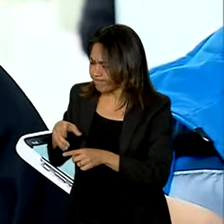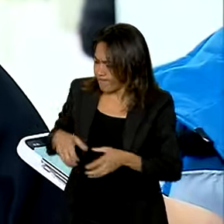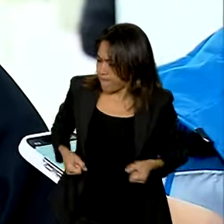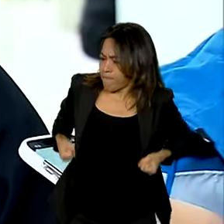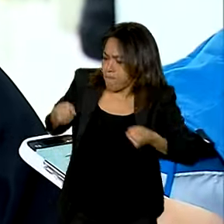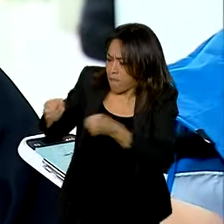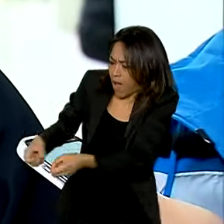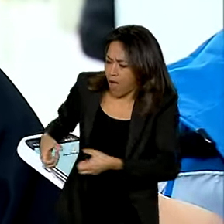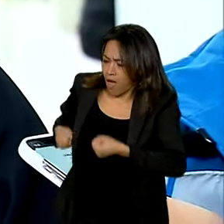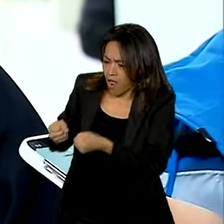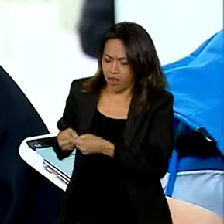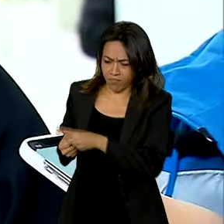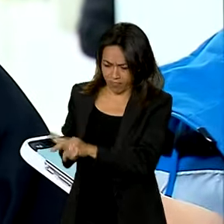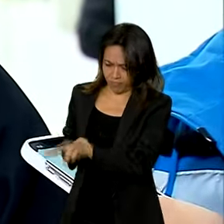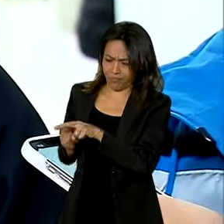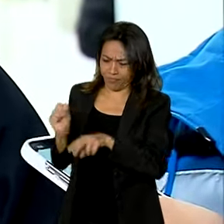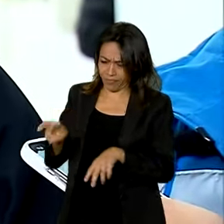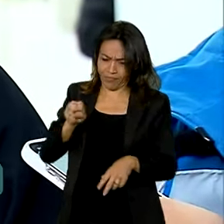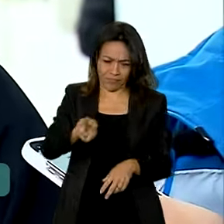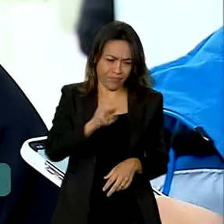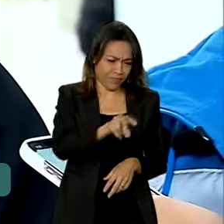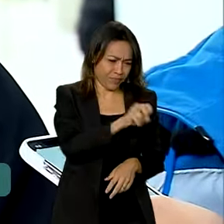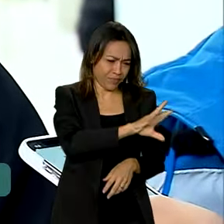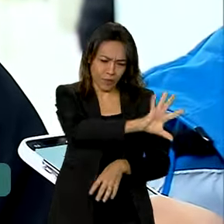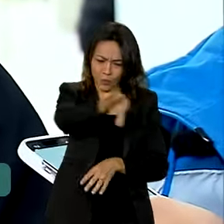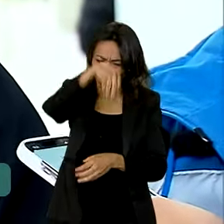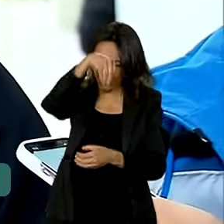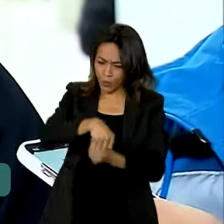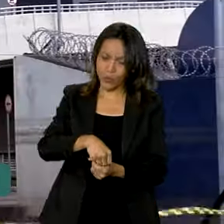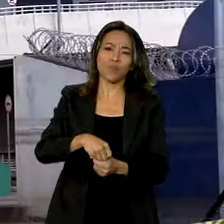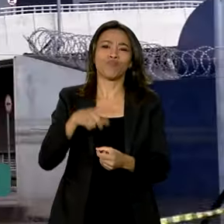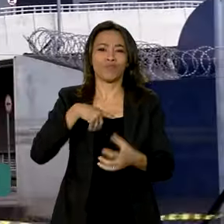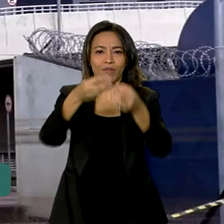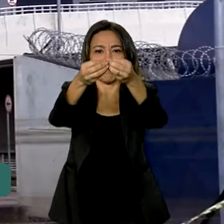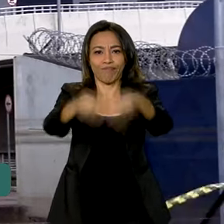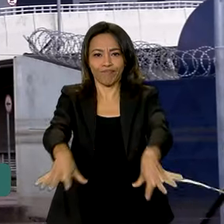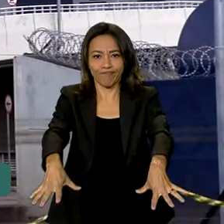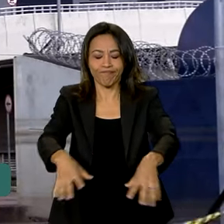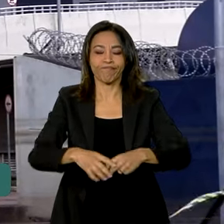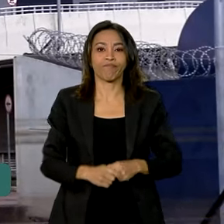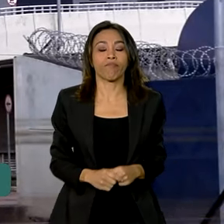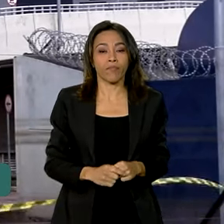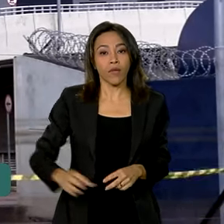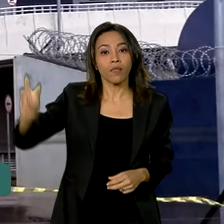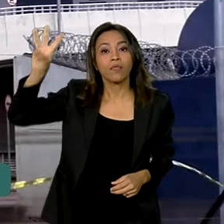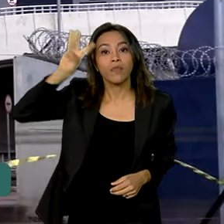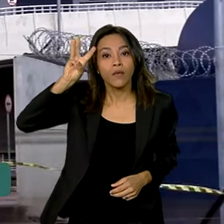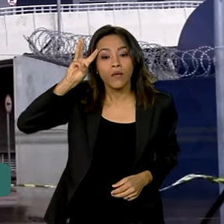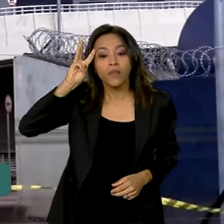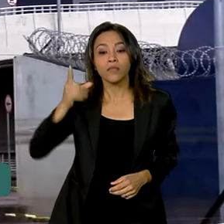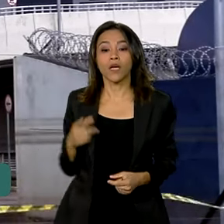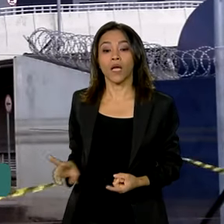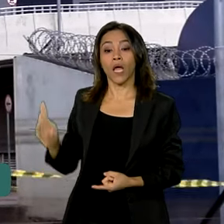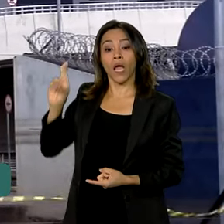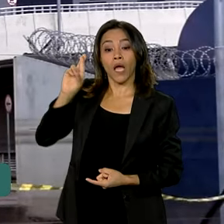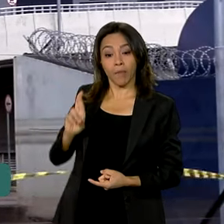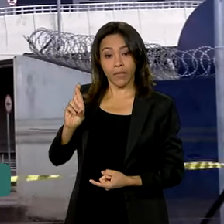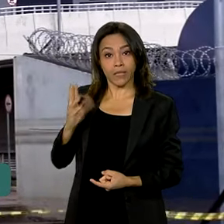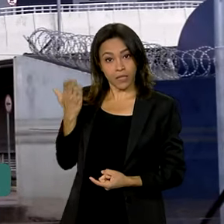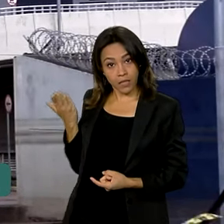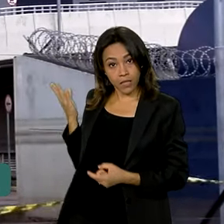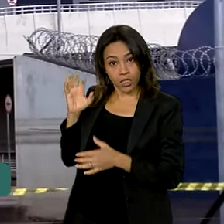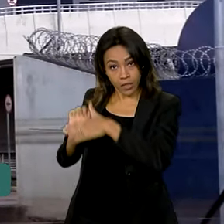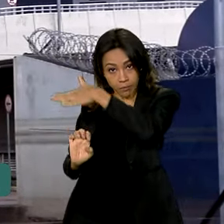vocês imaginarem, né, dentro do aeroporto foi comprometido. Nessa terça, representantes da Fraport